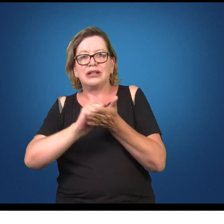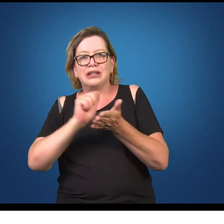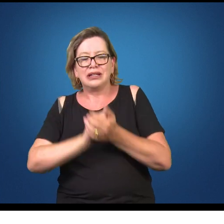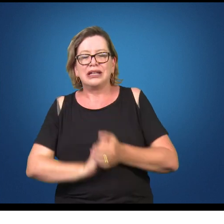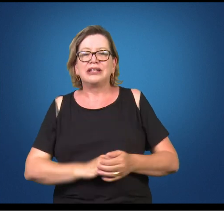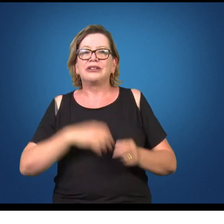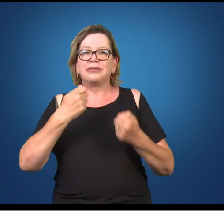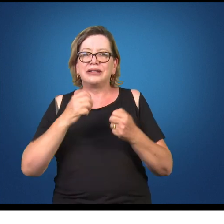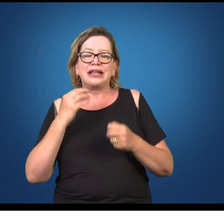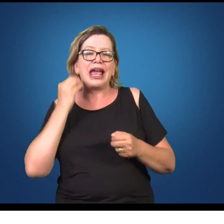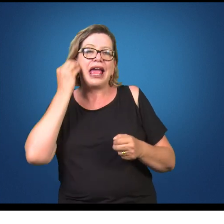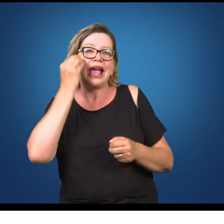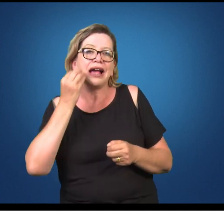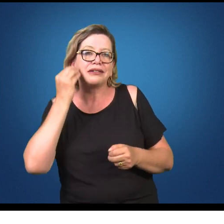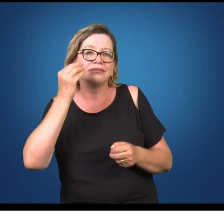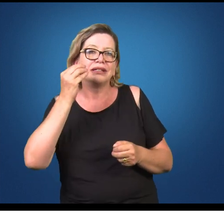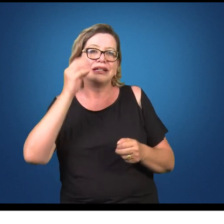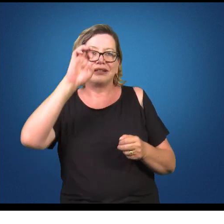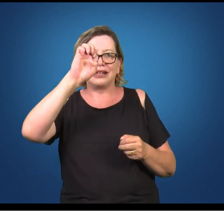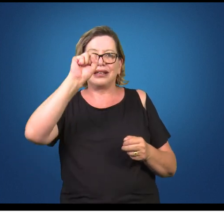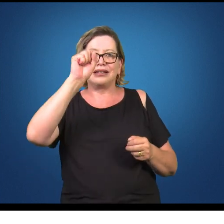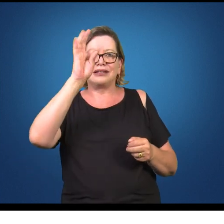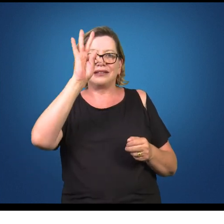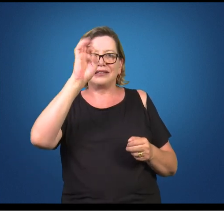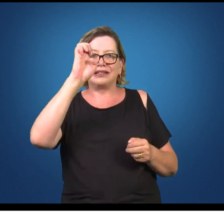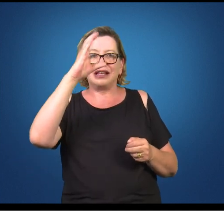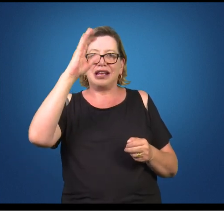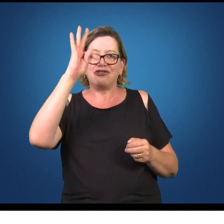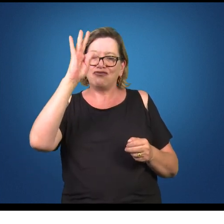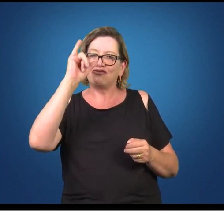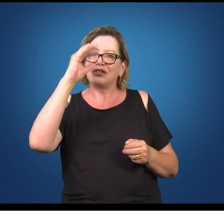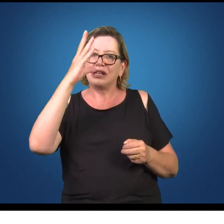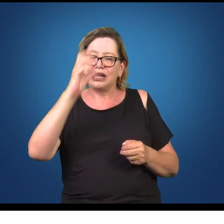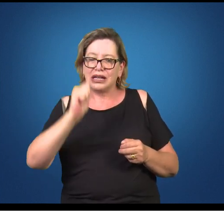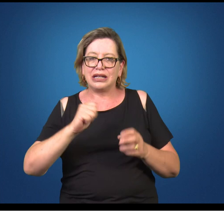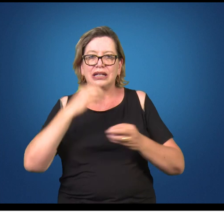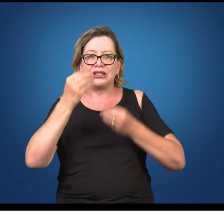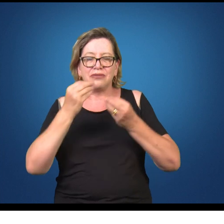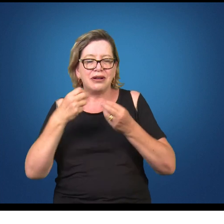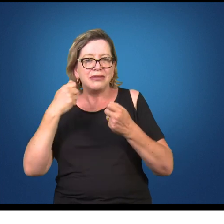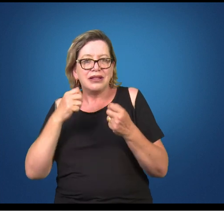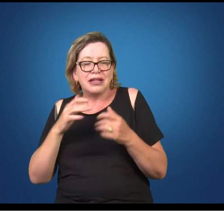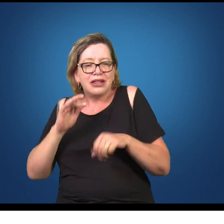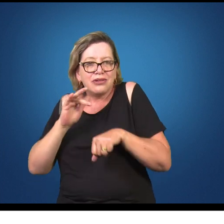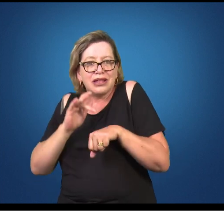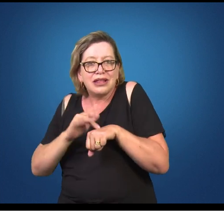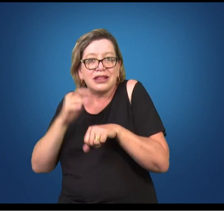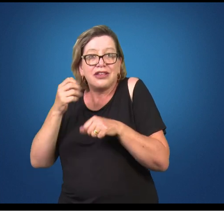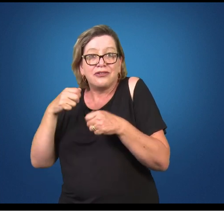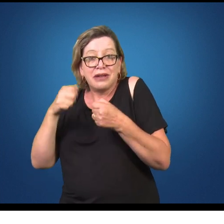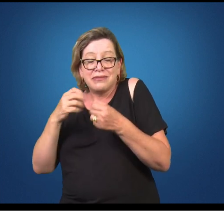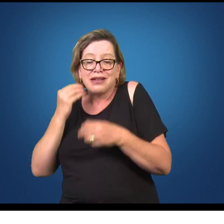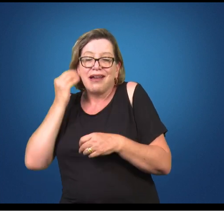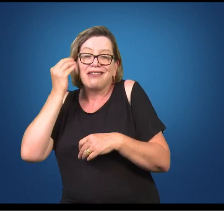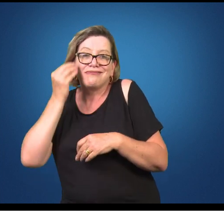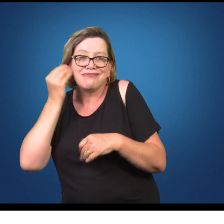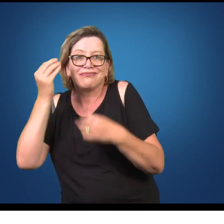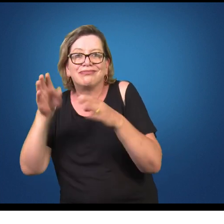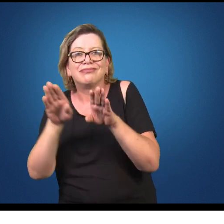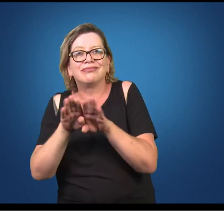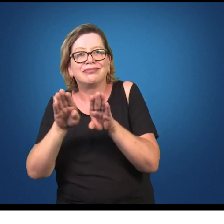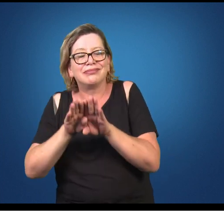né? Você precisa do cognitivo, mas precisa da vivência prática, sim. do experimentar, do experienciar, do vivenciar,